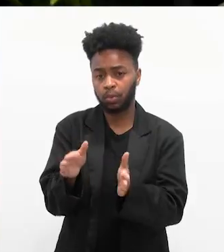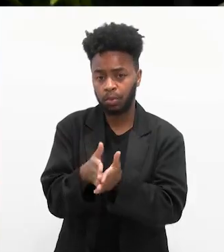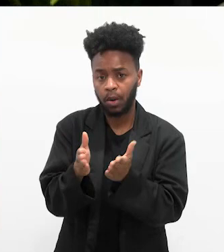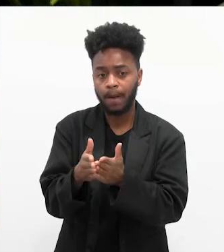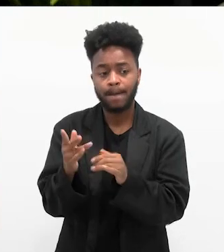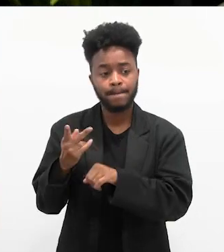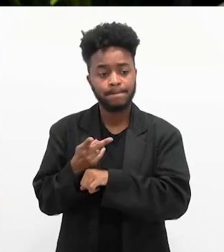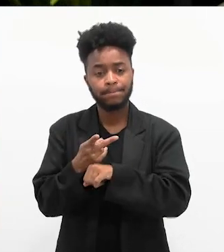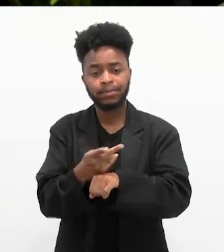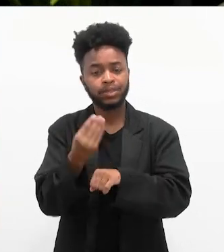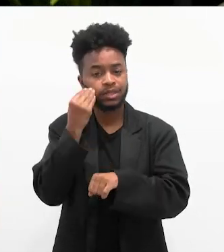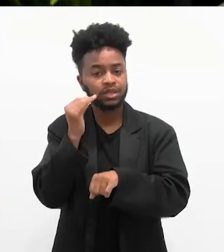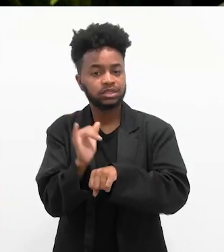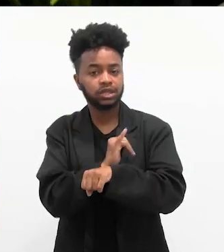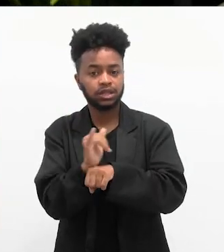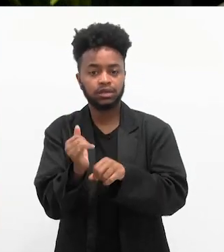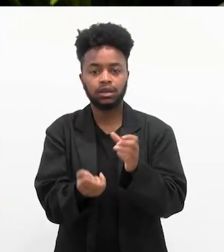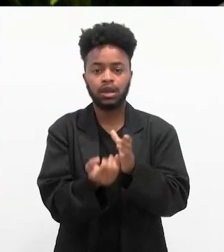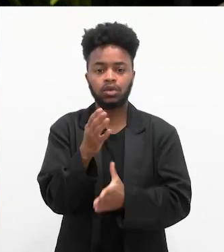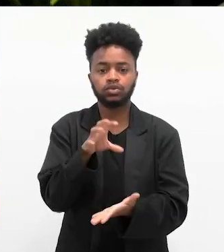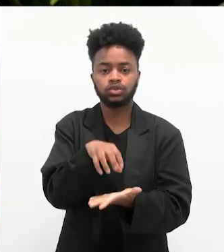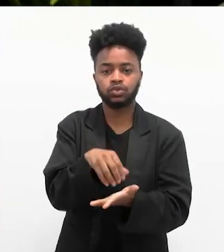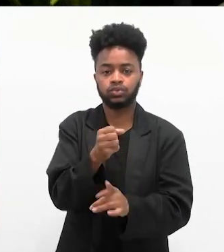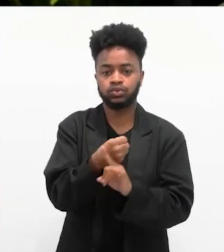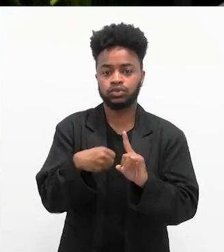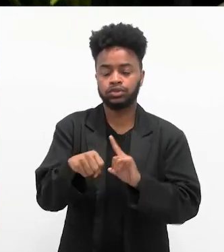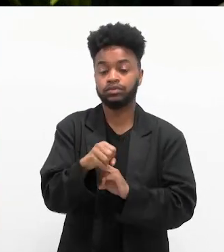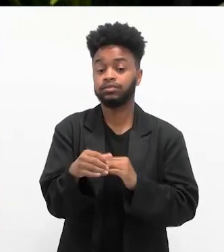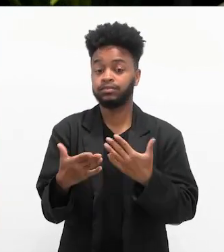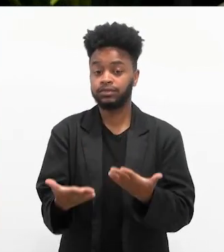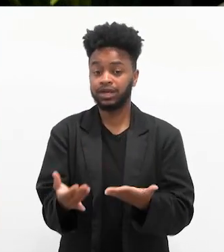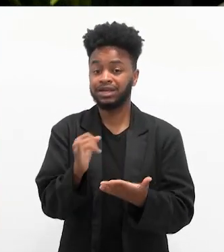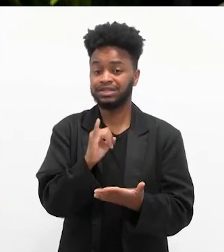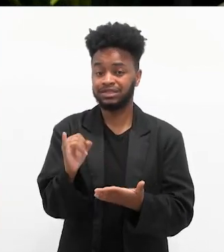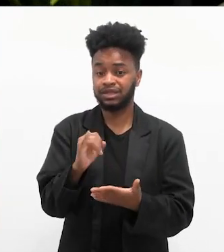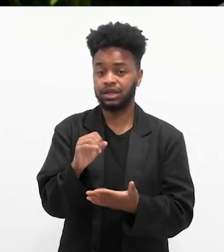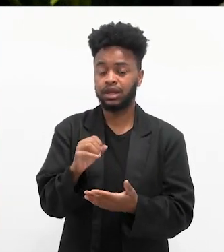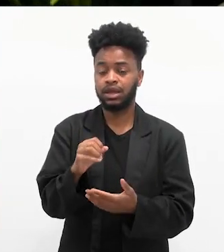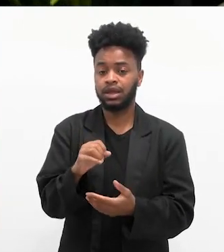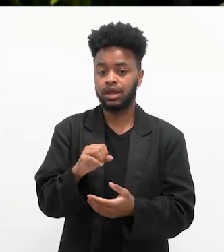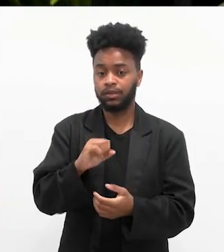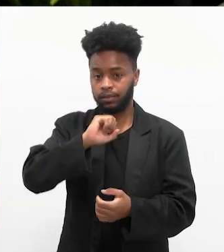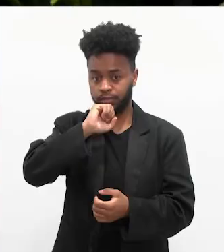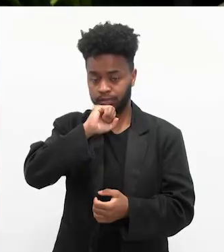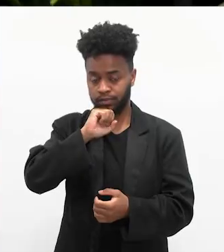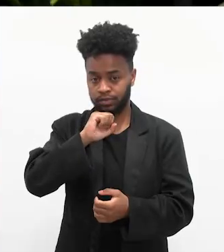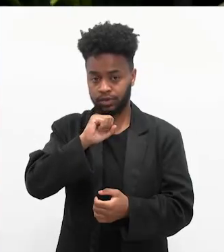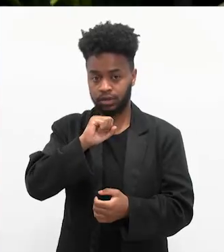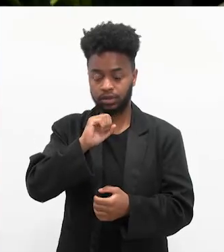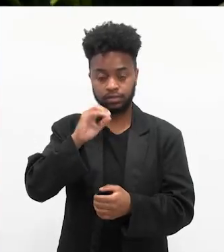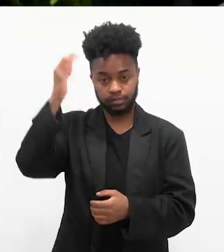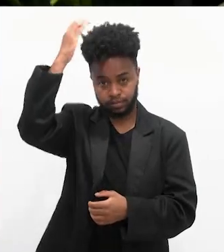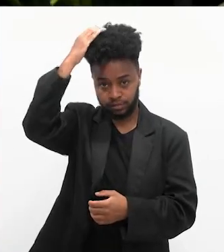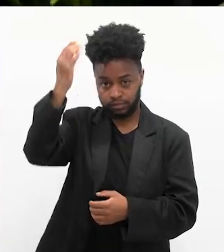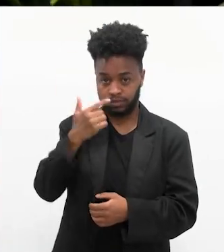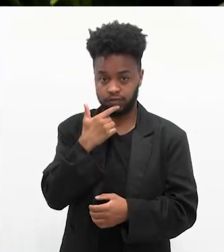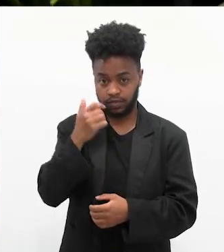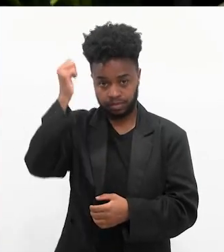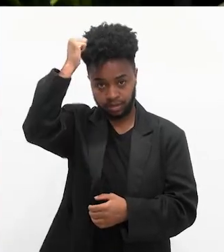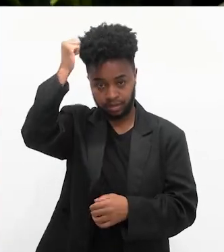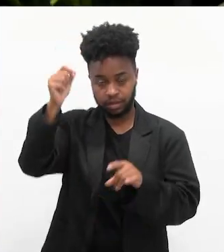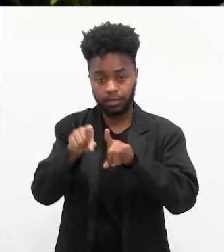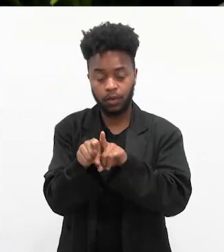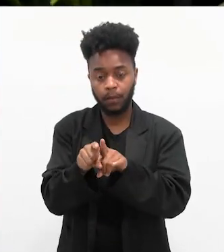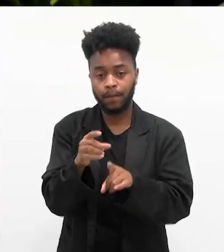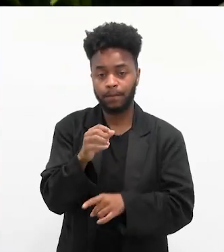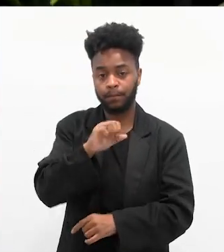instituído pelo Papa Francisco, procurou os meios necessários para fundar esse centro social. Então, se o nosso cardeal, se o nosso bispo tem esse ouvido, esse